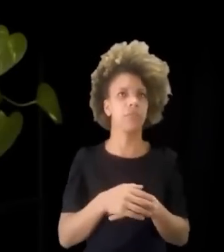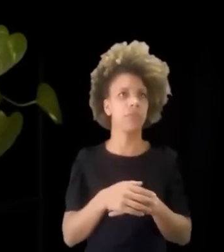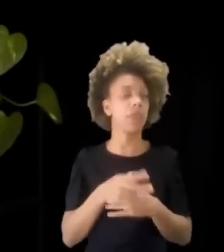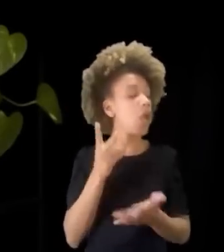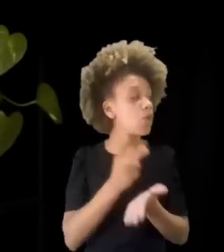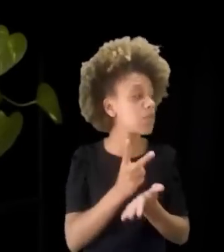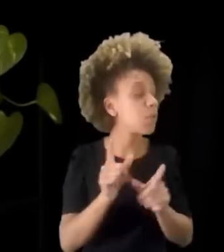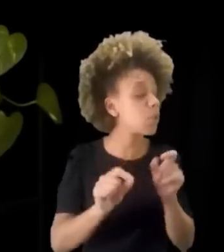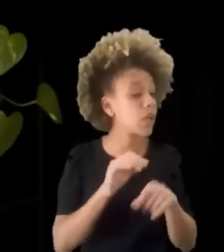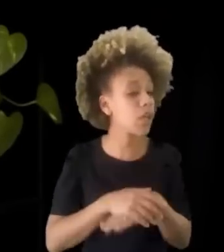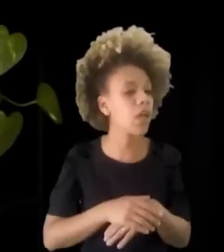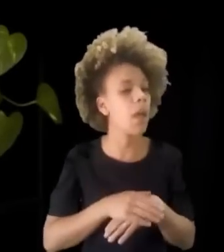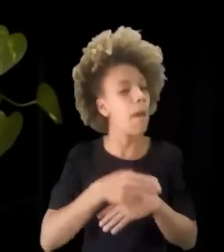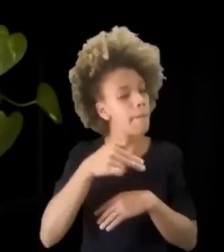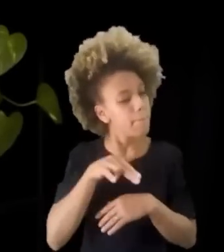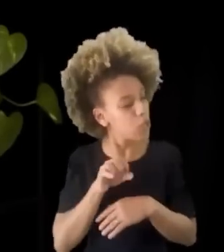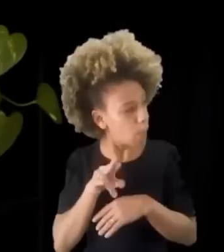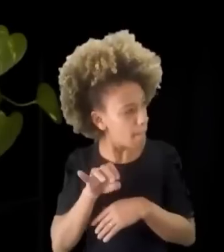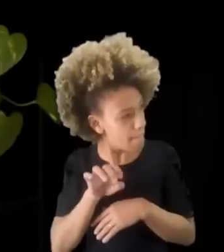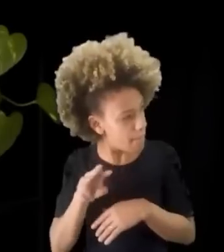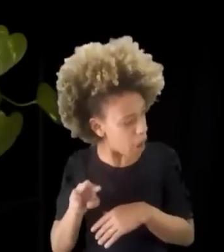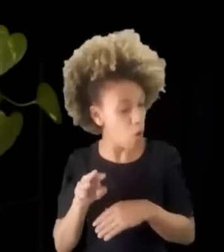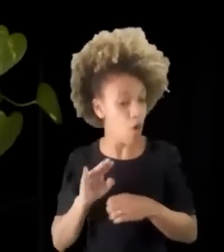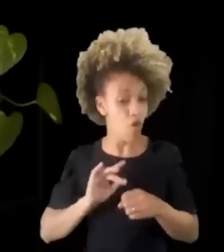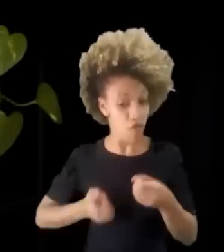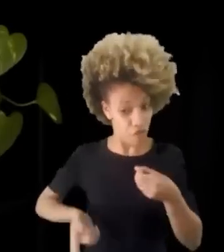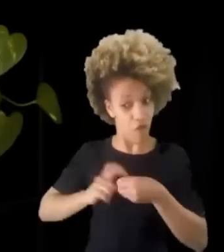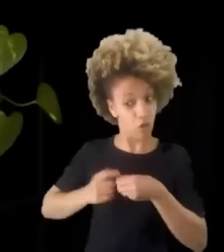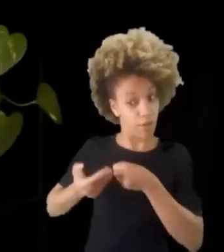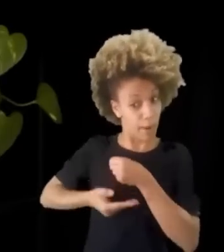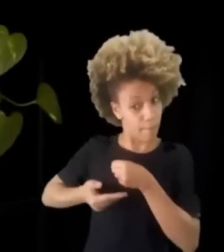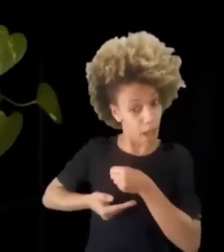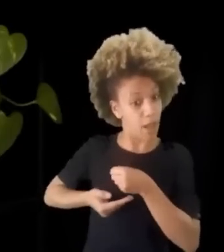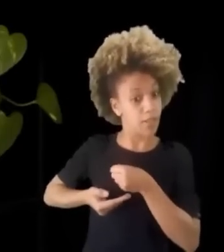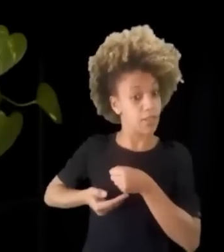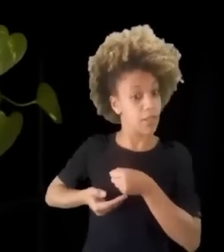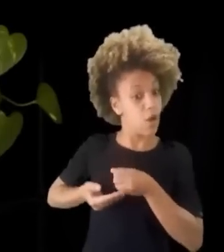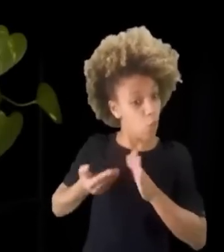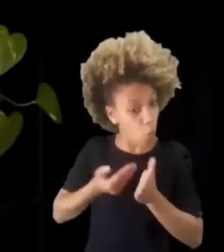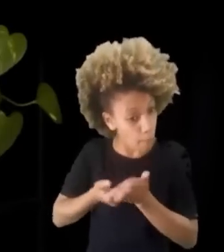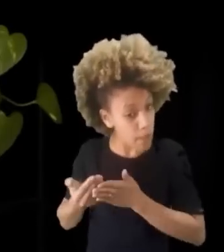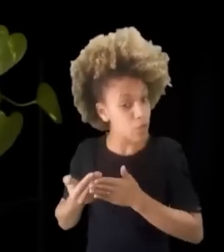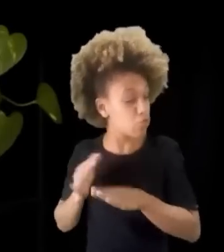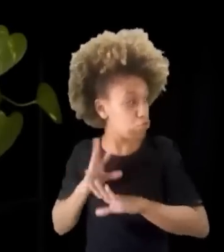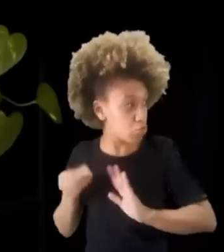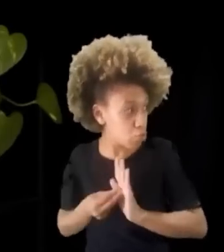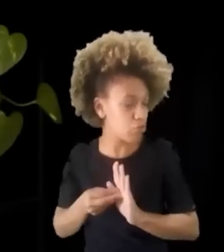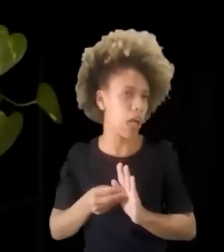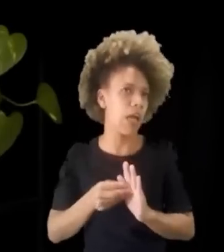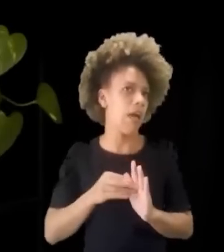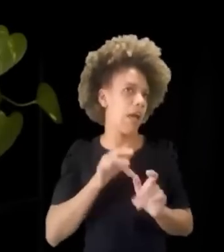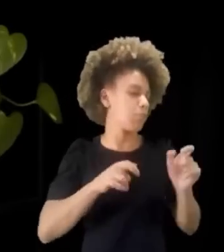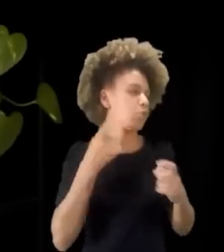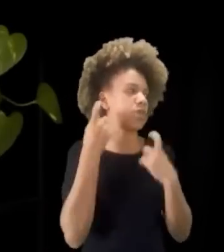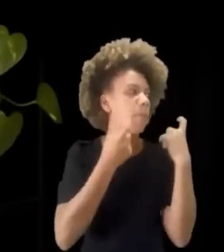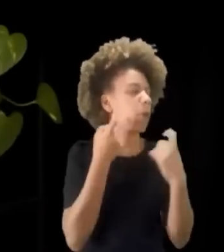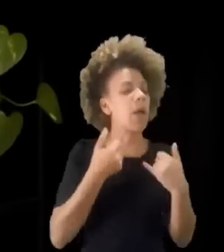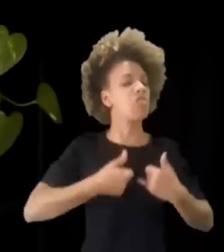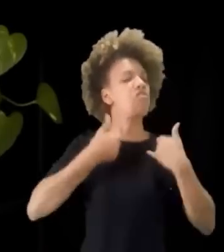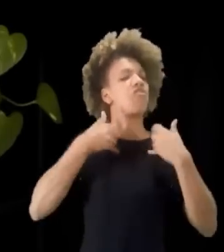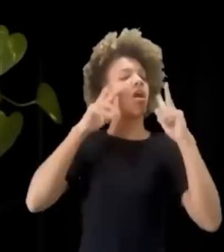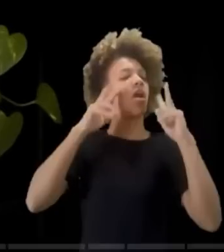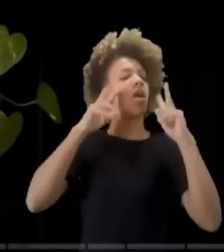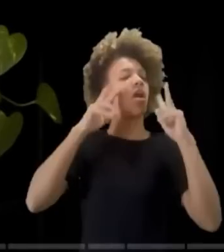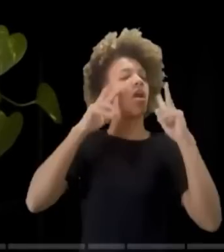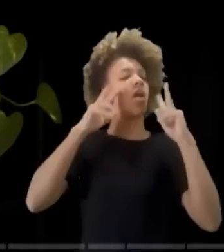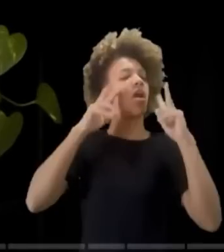sempre sinto a coisa do Mano Brown do volta para a base porque eu acho que assim cara galera se perdeu a galera tá mais preocupada com essa com essa vaidade que